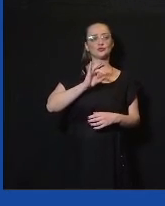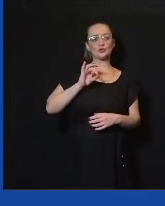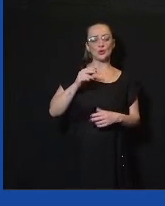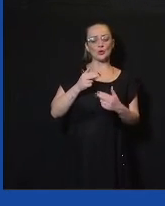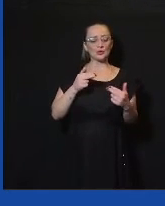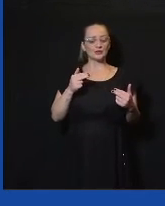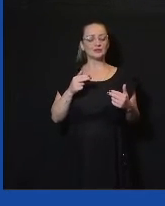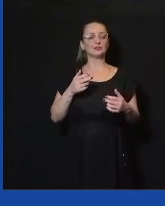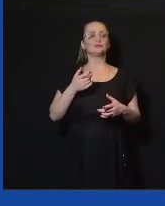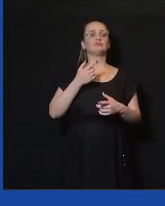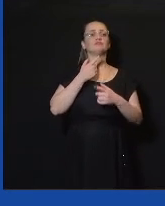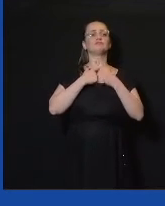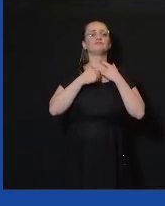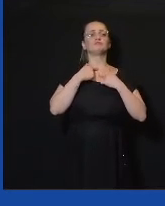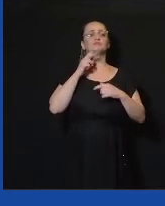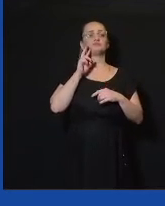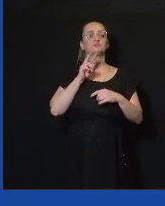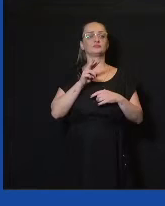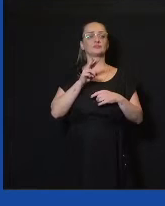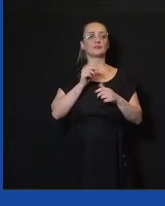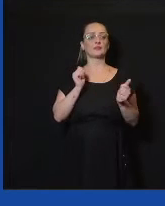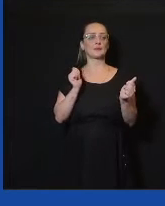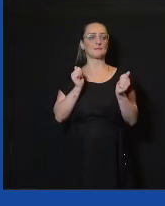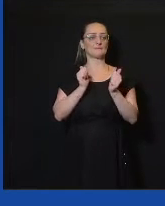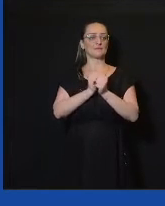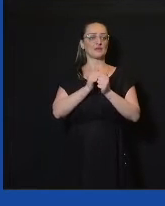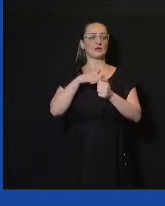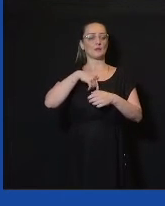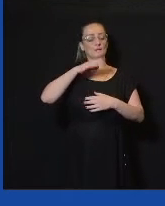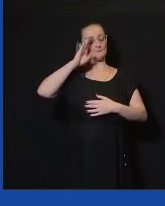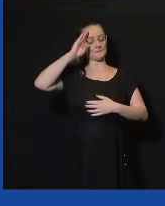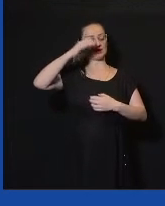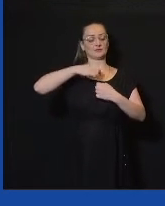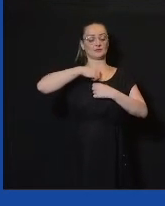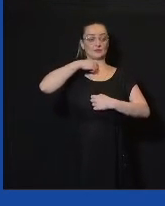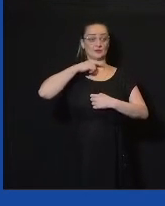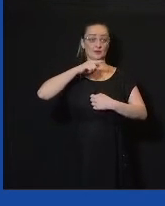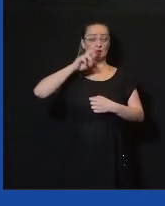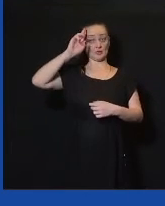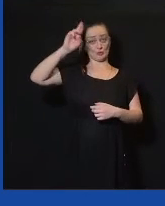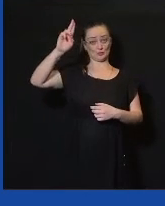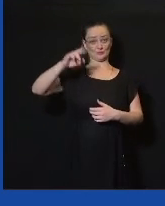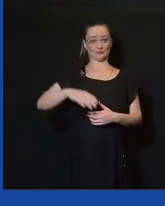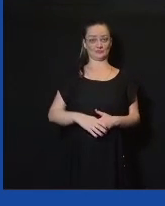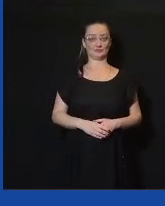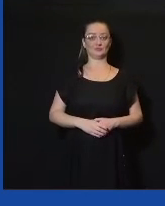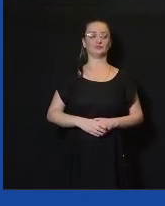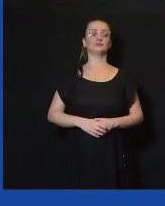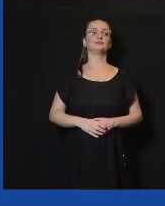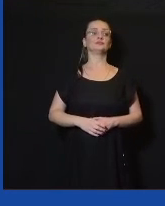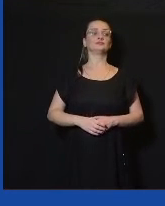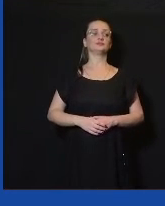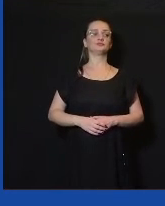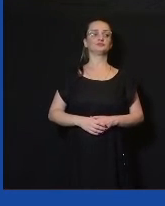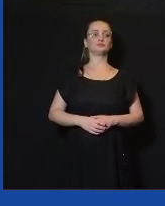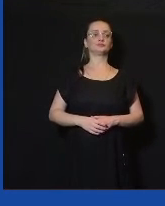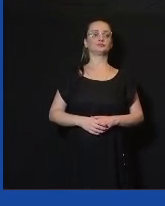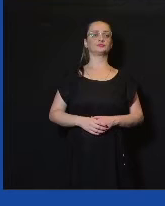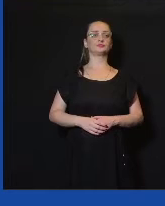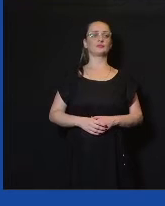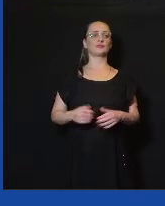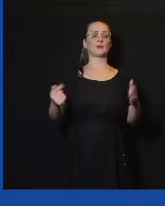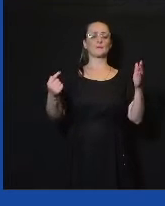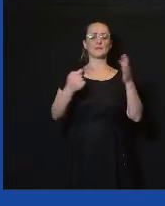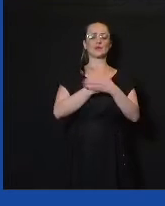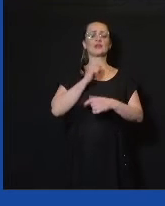ver entre os principais executivos das empresas que eles são donos. Me perguntaram outro dia